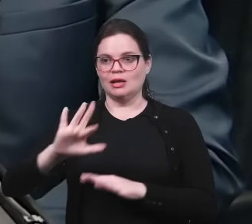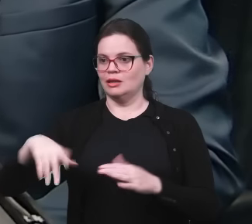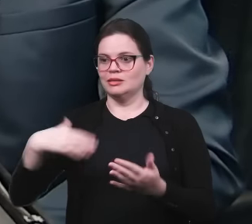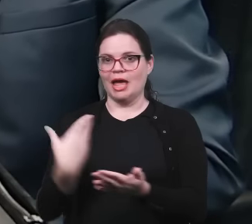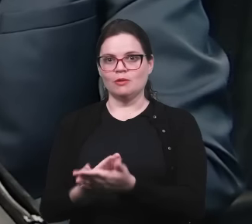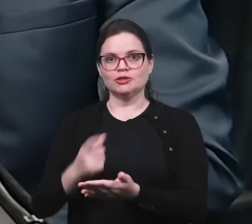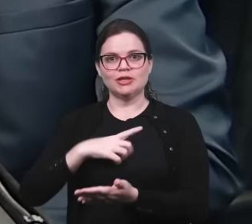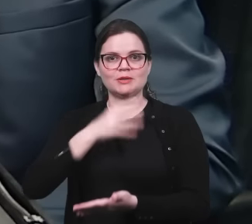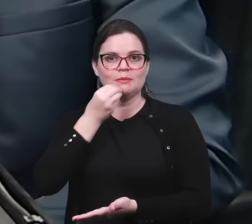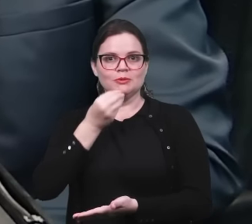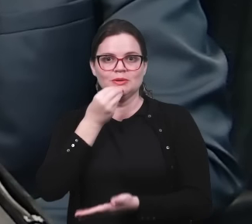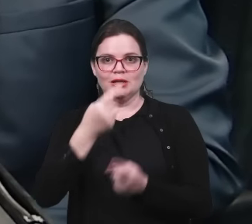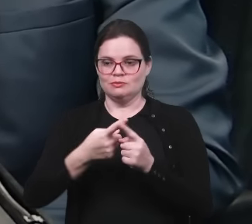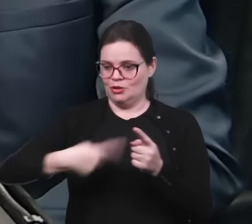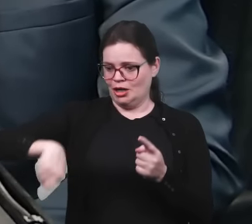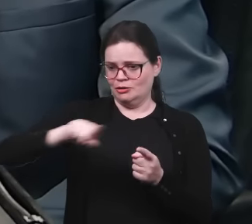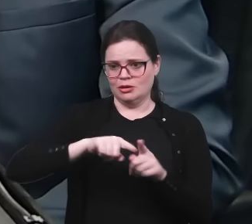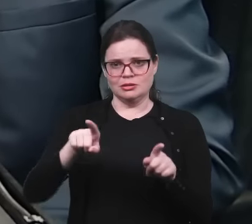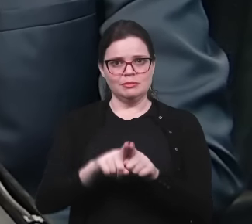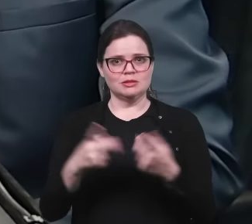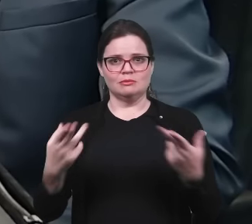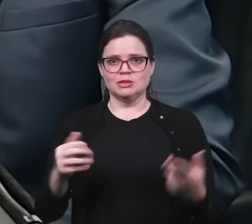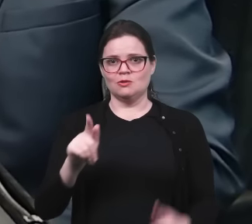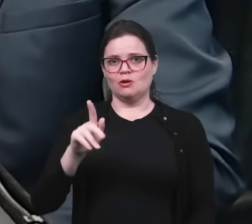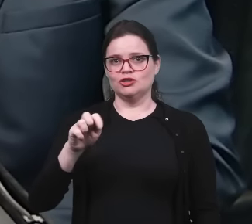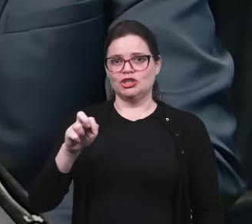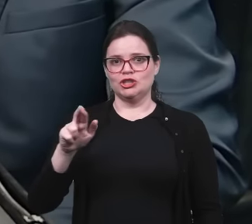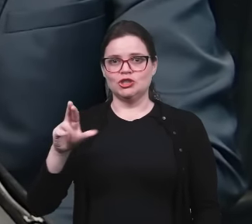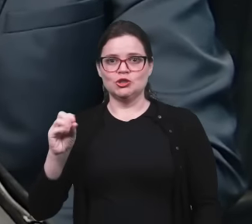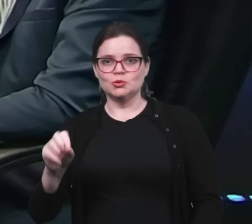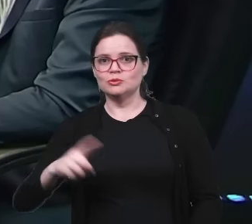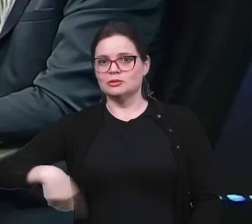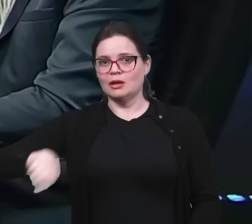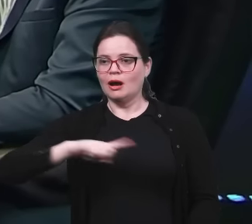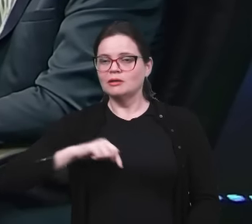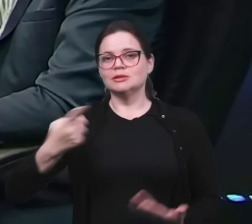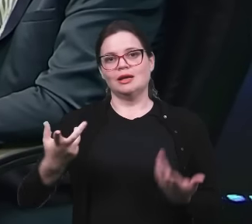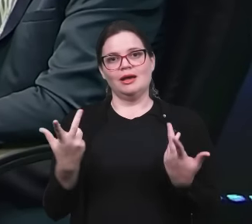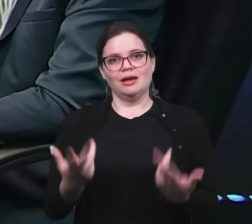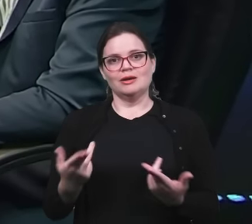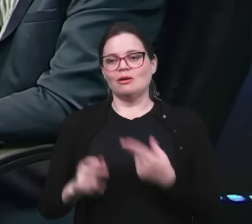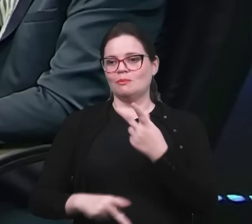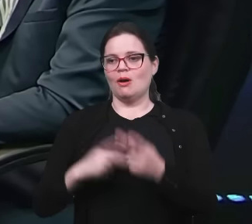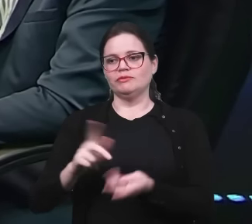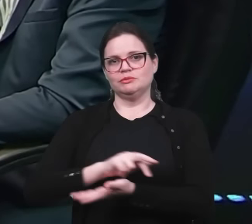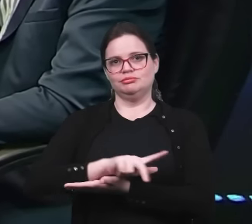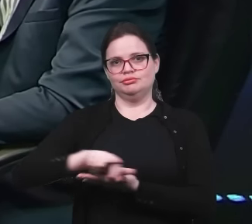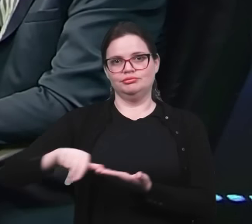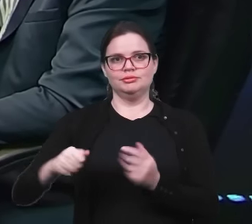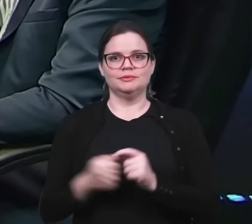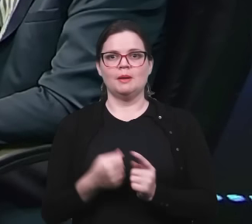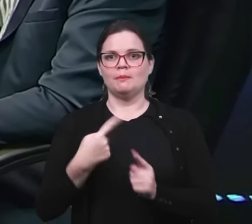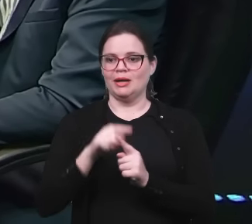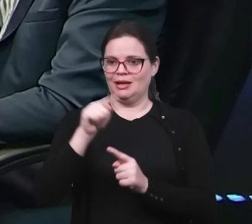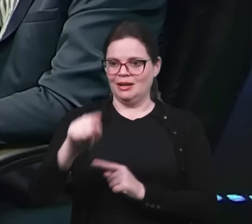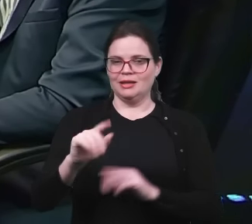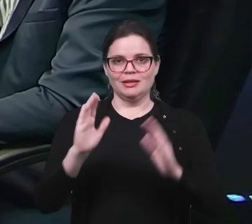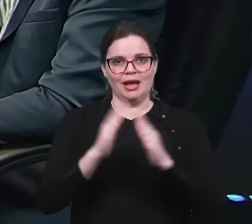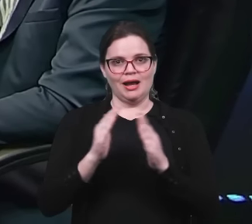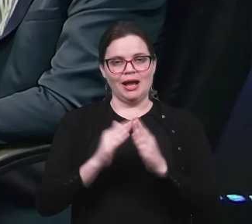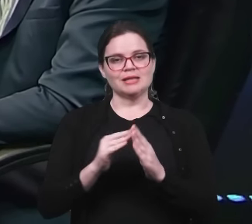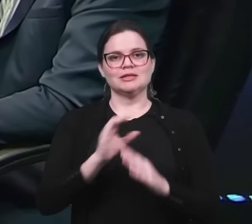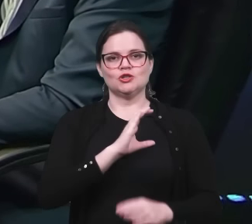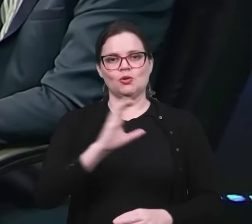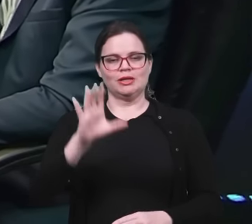hoje. Amém. Nós somos gentios. Glória a Nós Deus. temos na entrado, casa, né? Na casa de Cornélio, ele chega à conclusão que Deus não